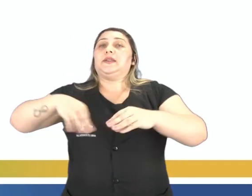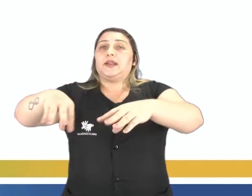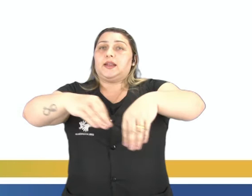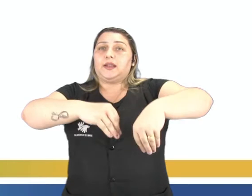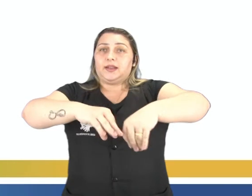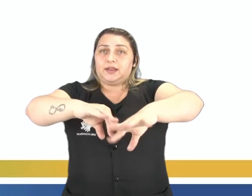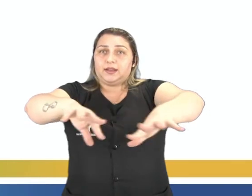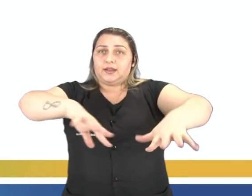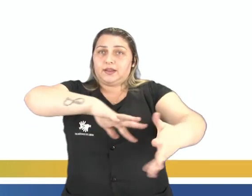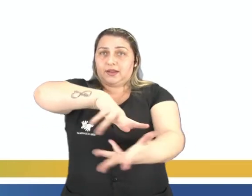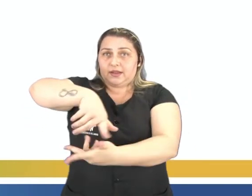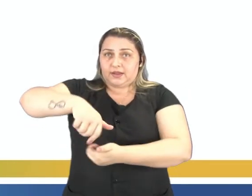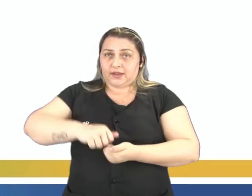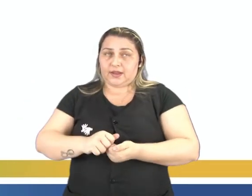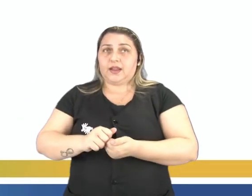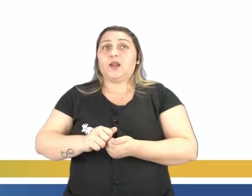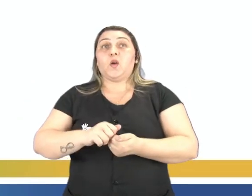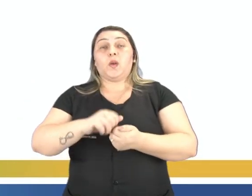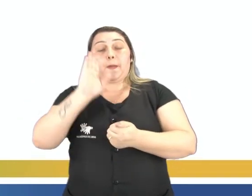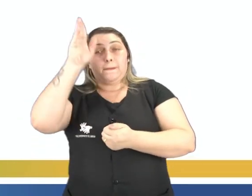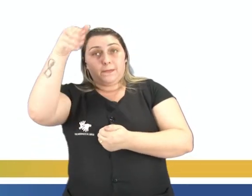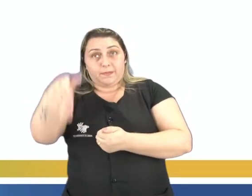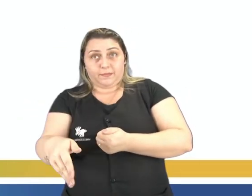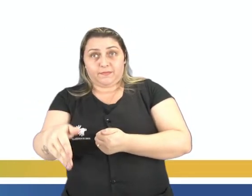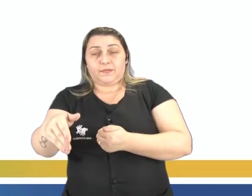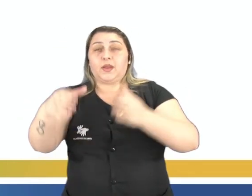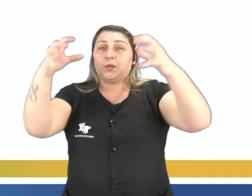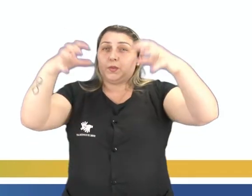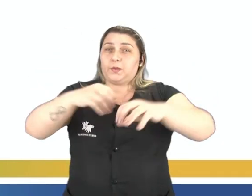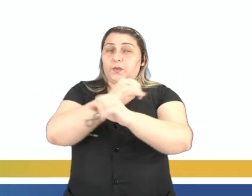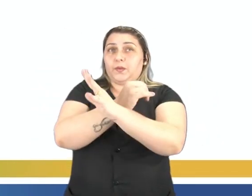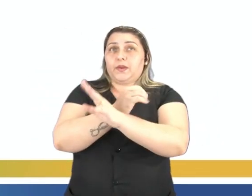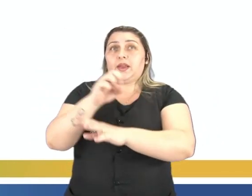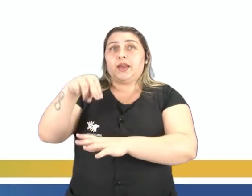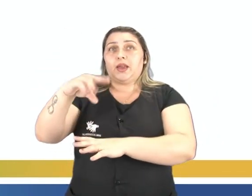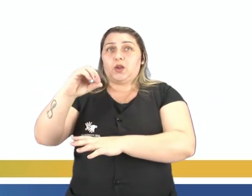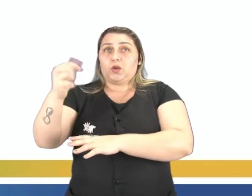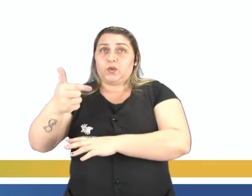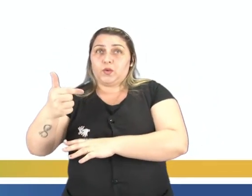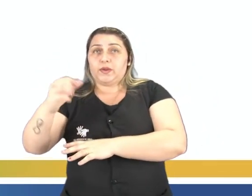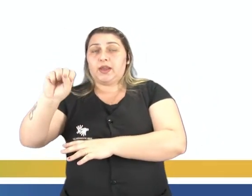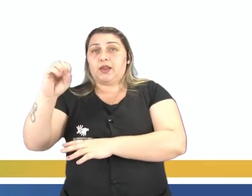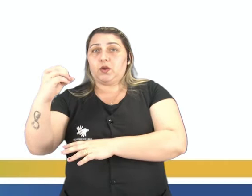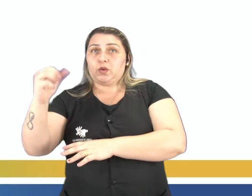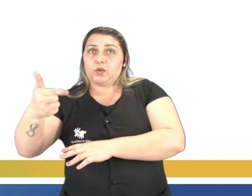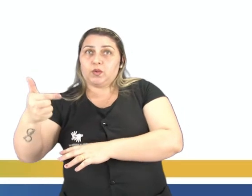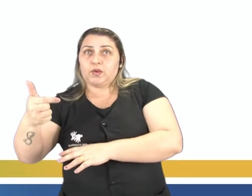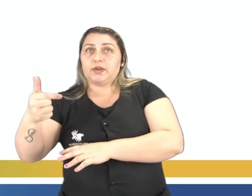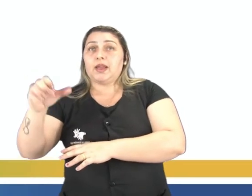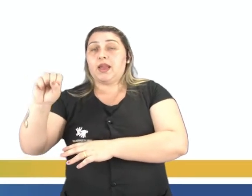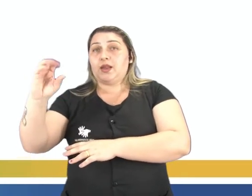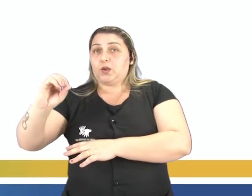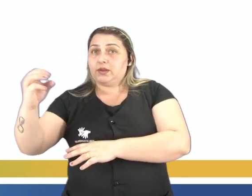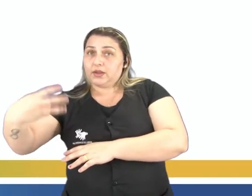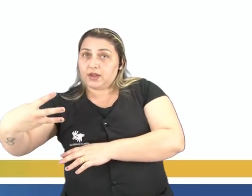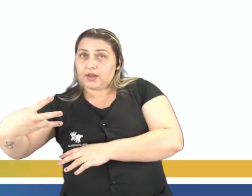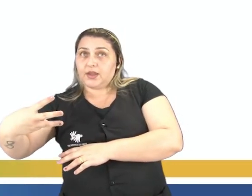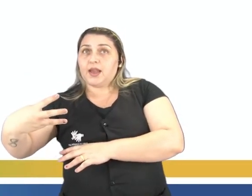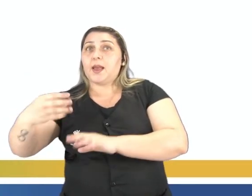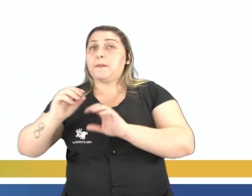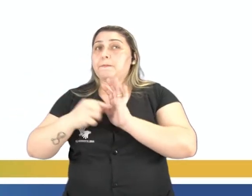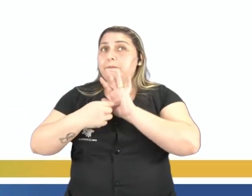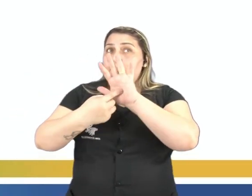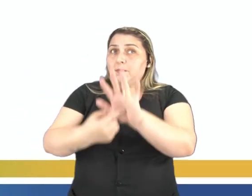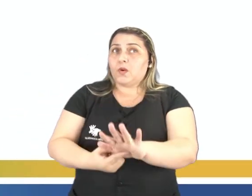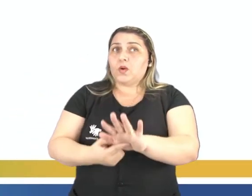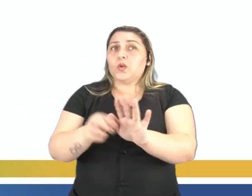os principais óxidos responsáveis pela chuva ácida são NO2, SO2 e SO3.